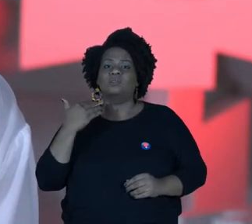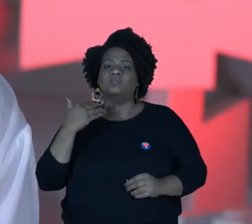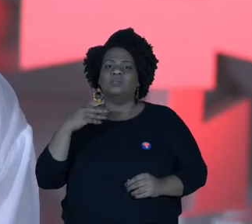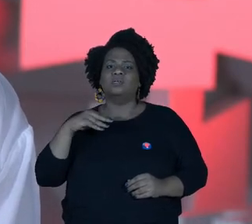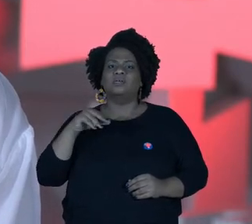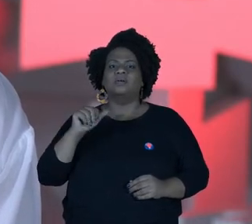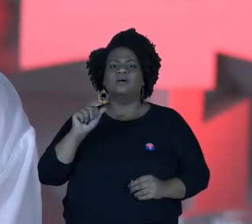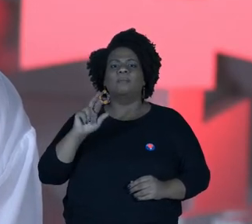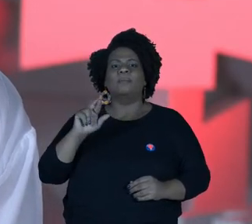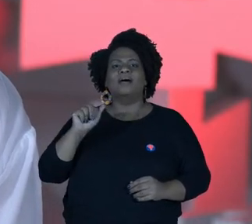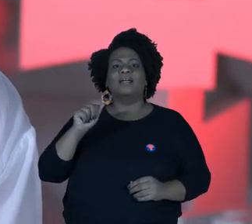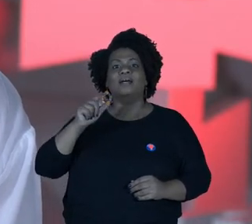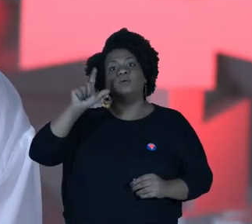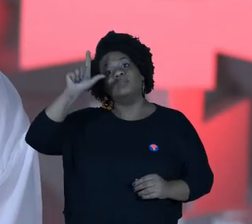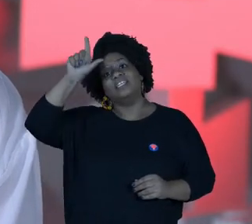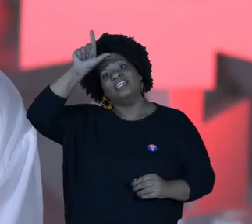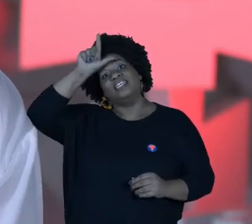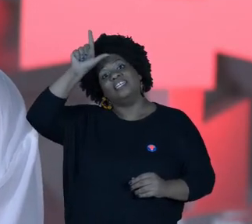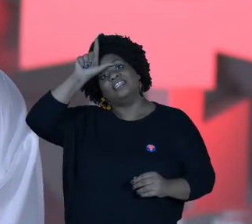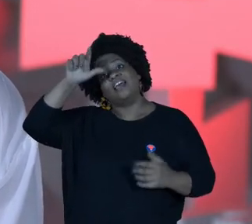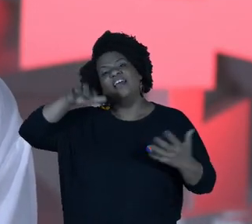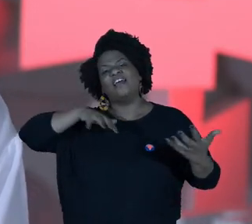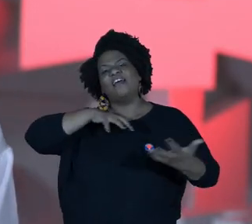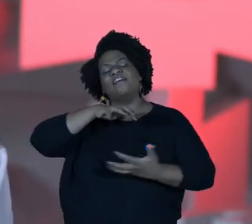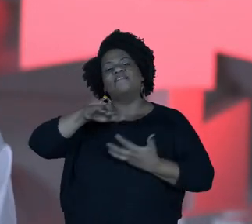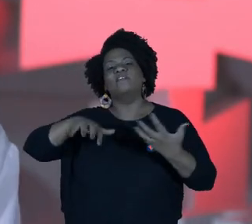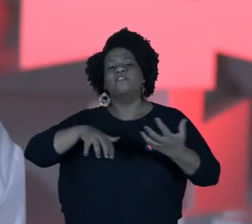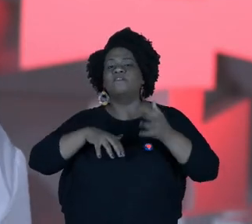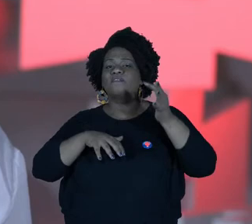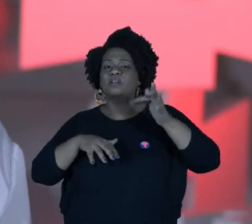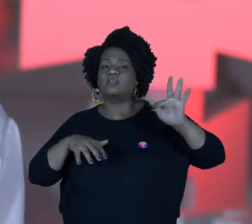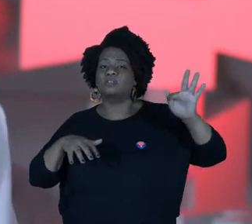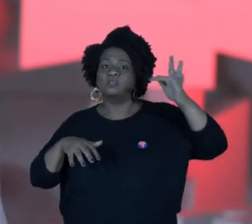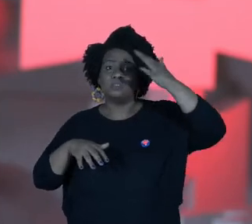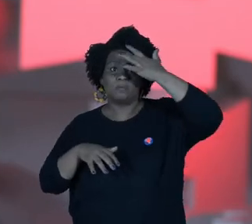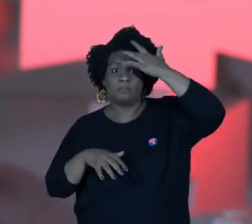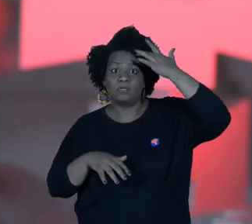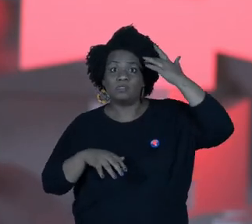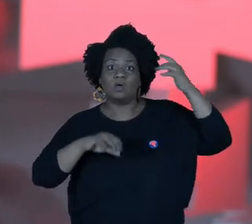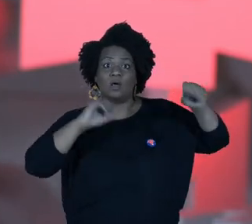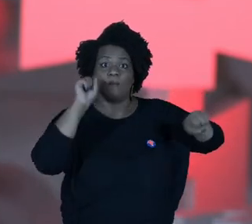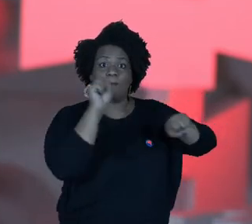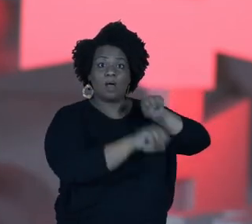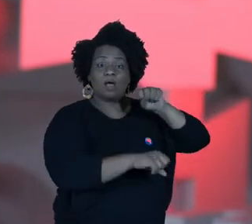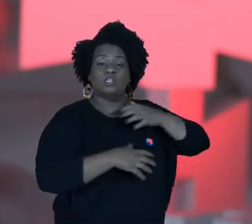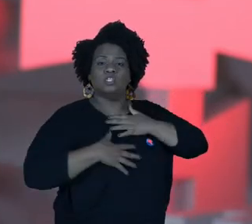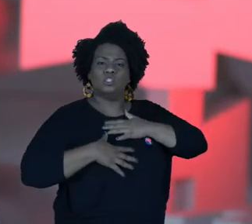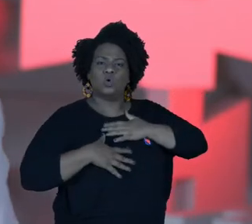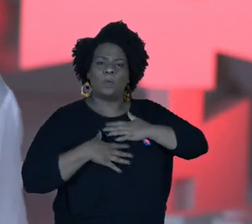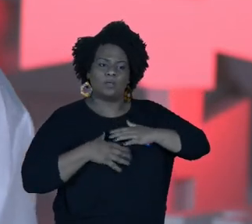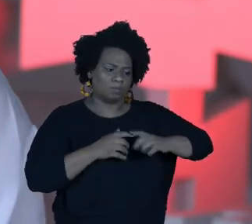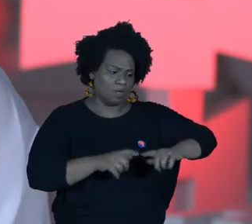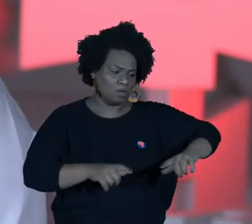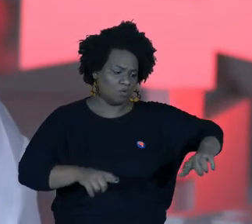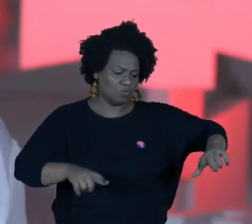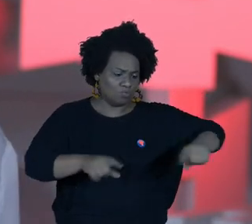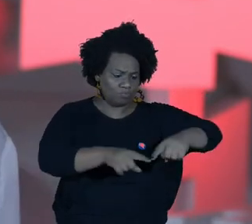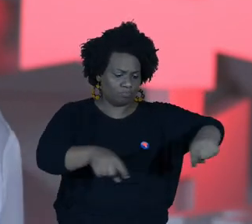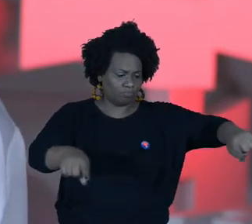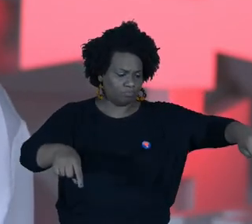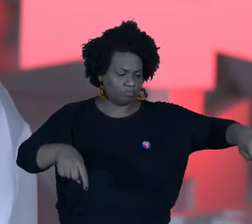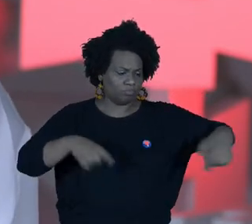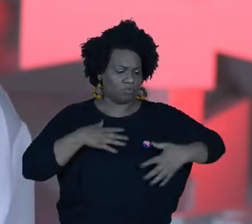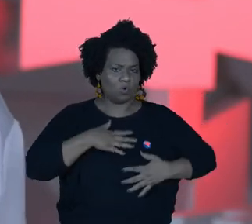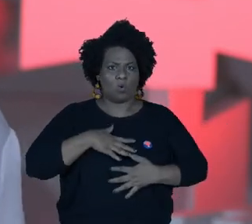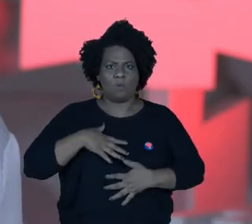líder da Revolução Francesa. Ele é assassinado na banheira. É uma representação extremamente